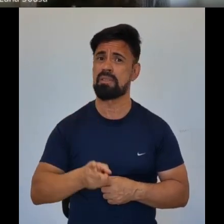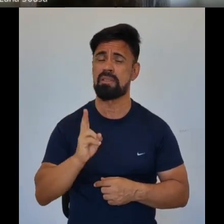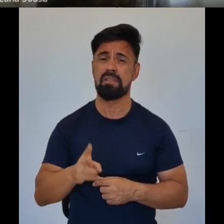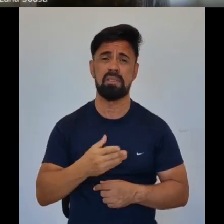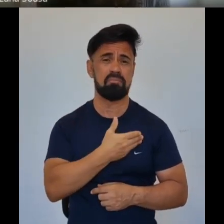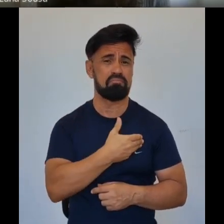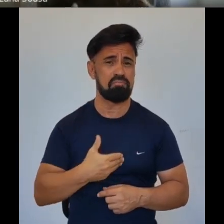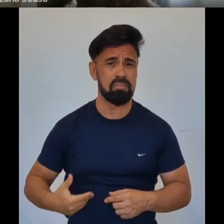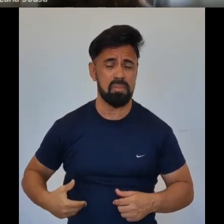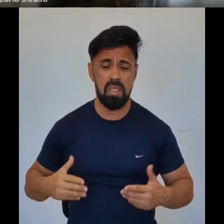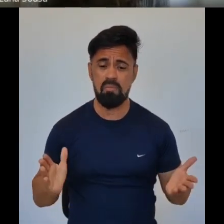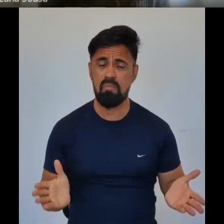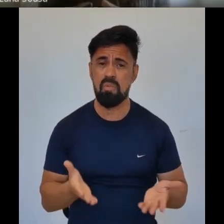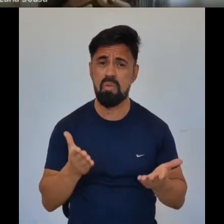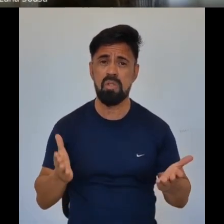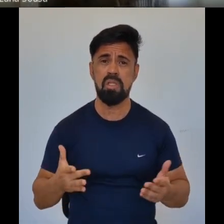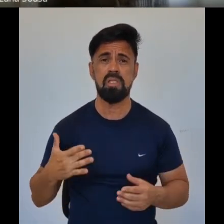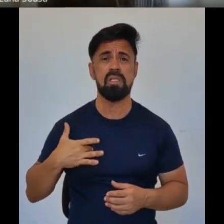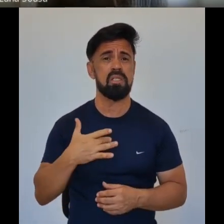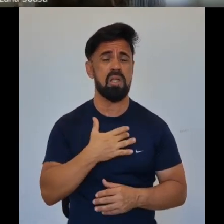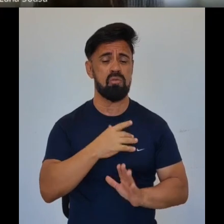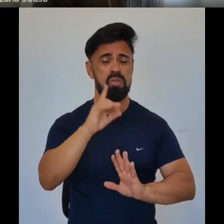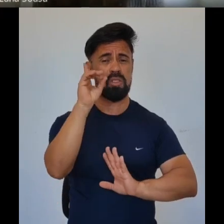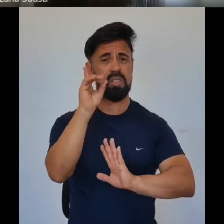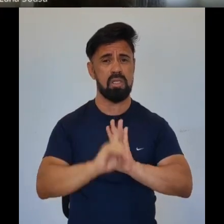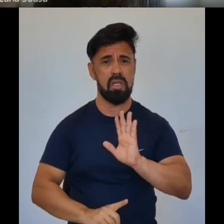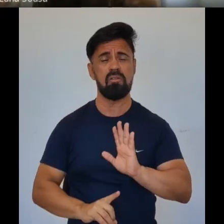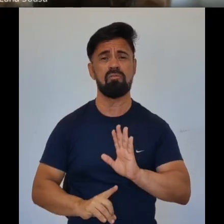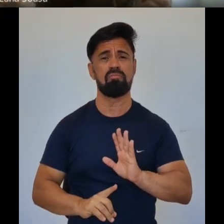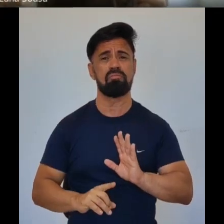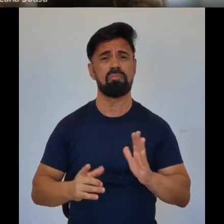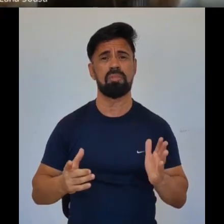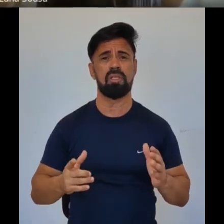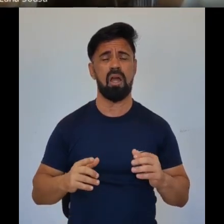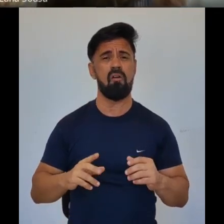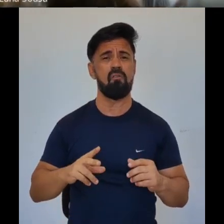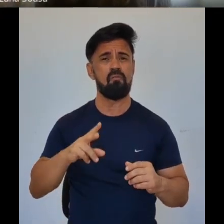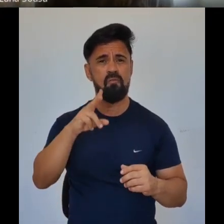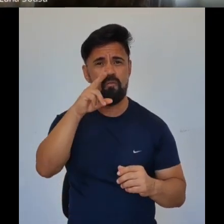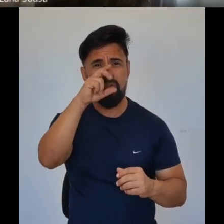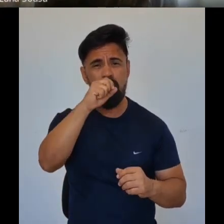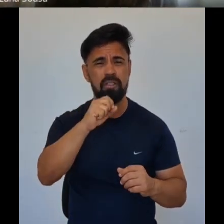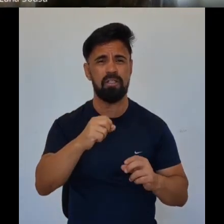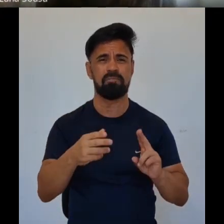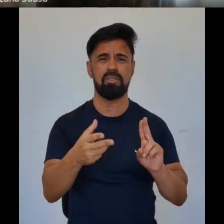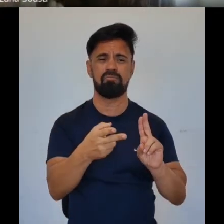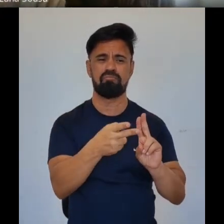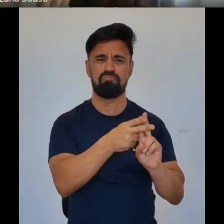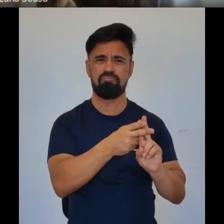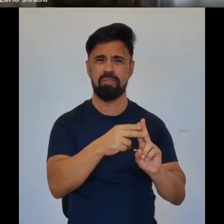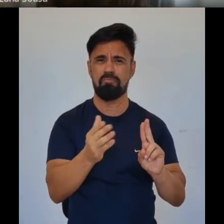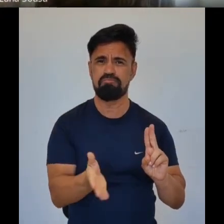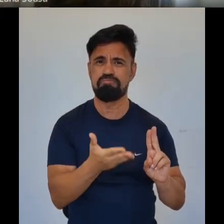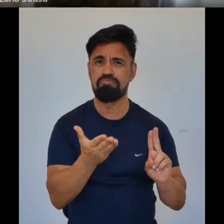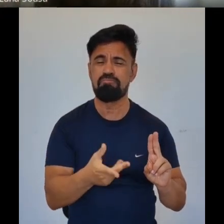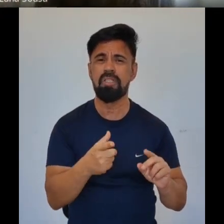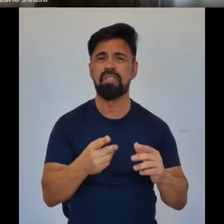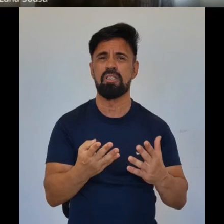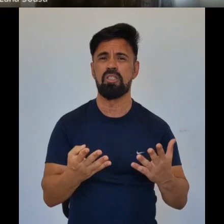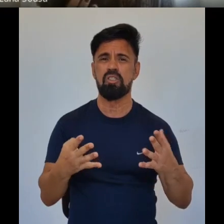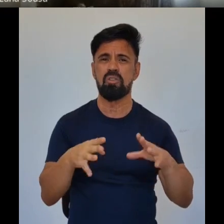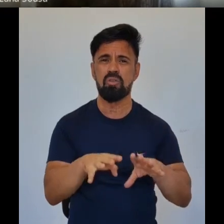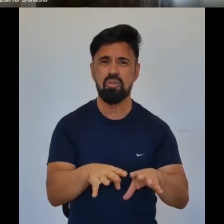vai estar relacionada à promoção de saúde como um direito fundamental, ao fortalecimento do SUS como um sistema